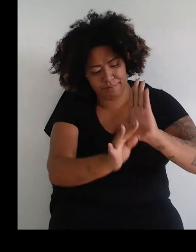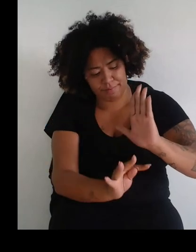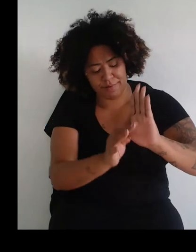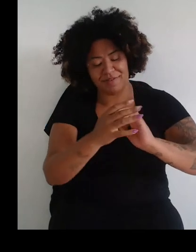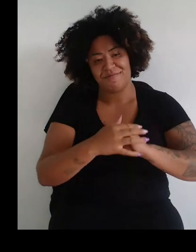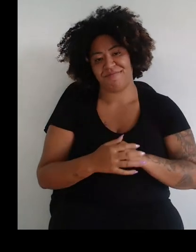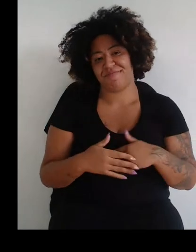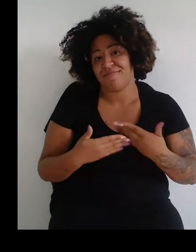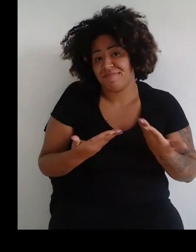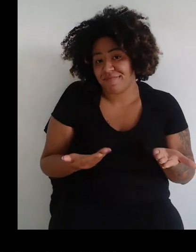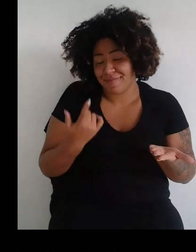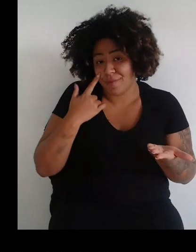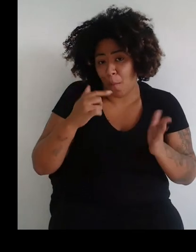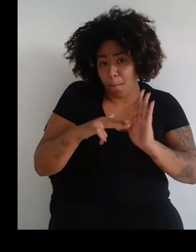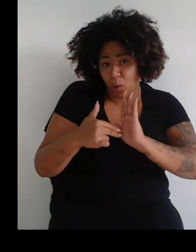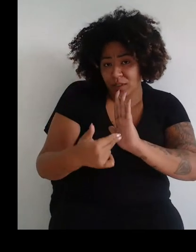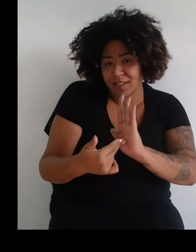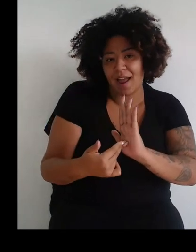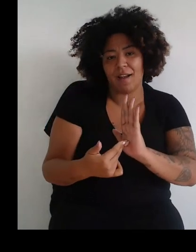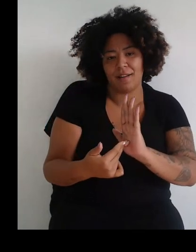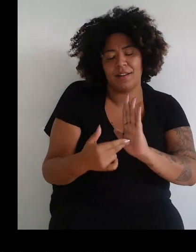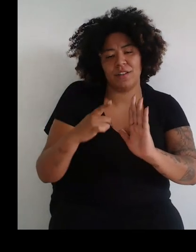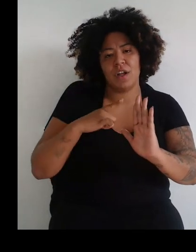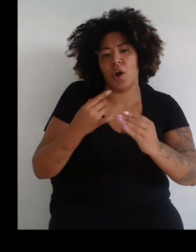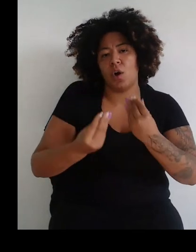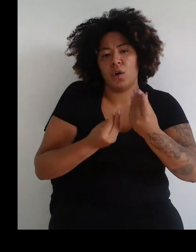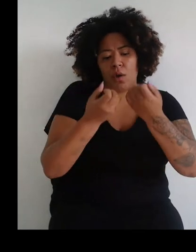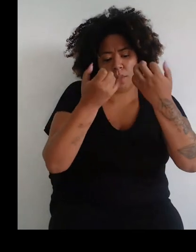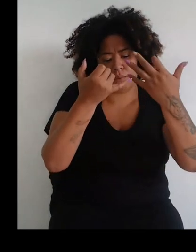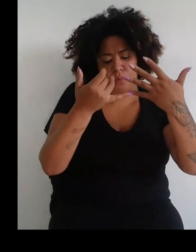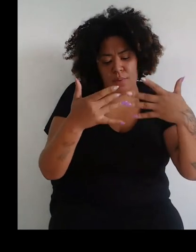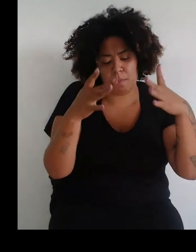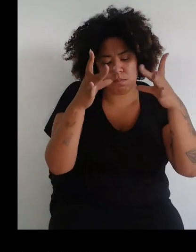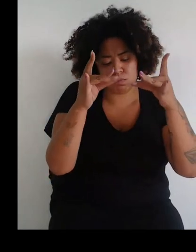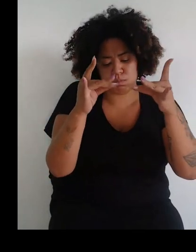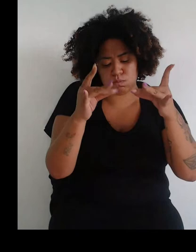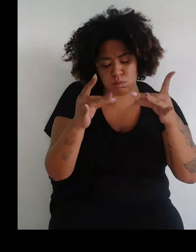se dissolve no agregado de interações